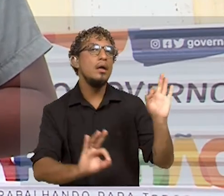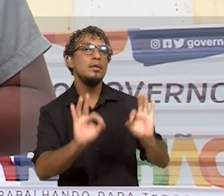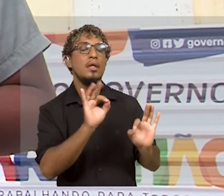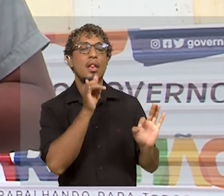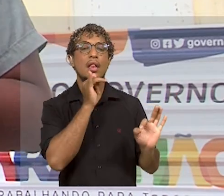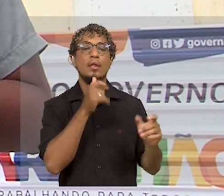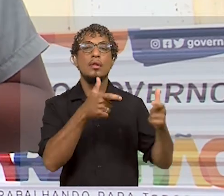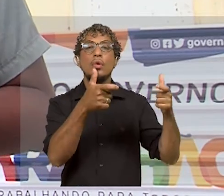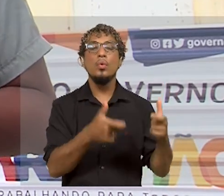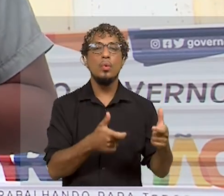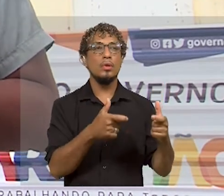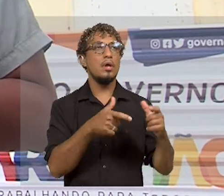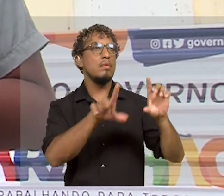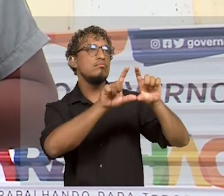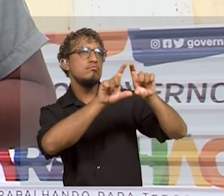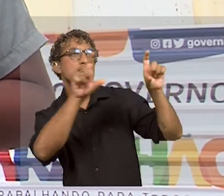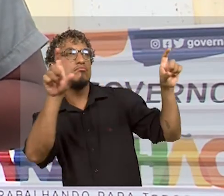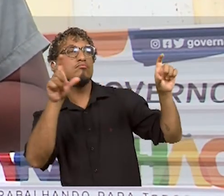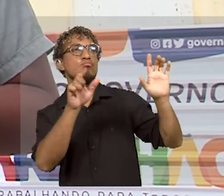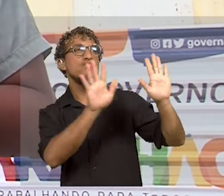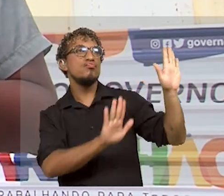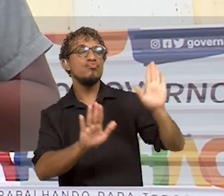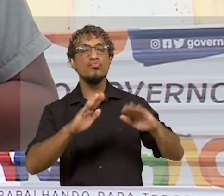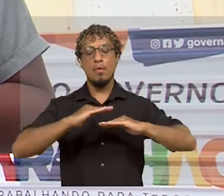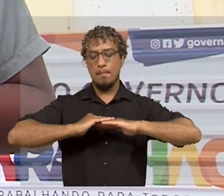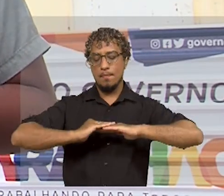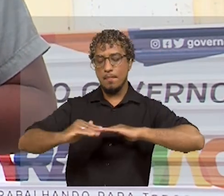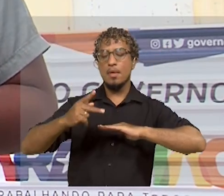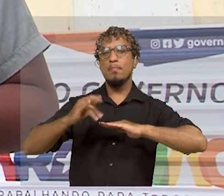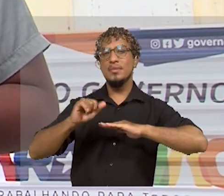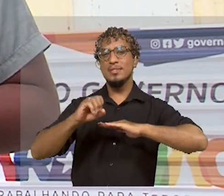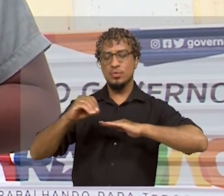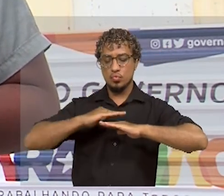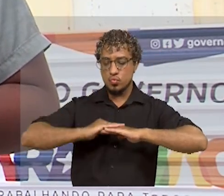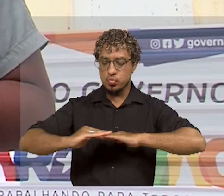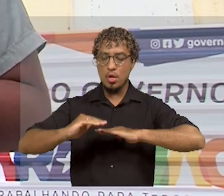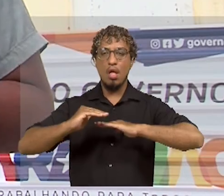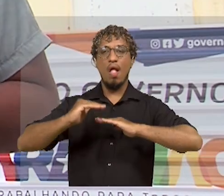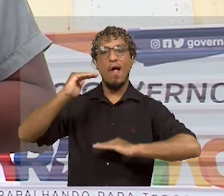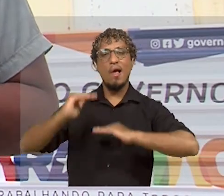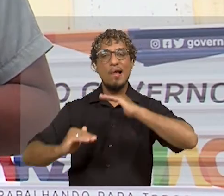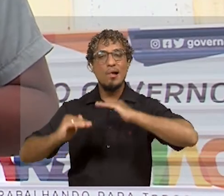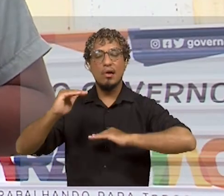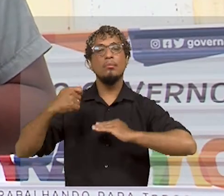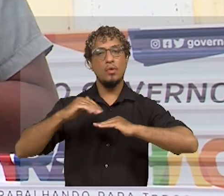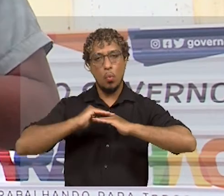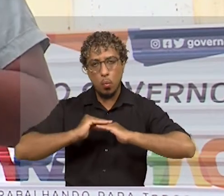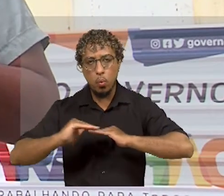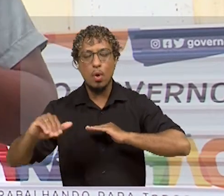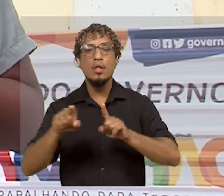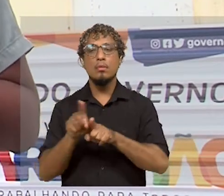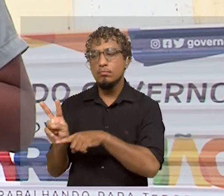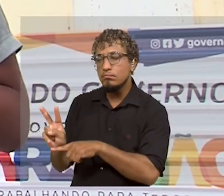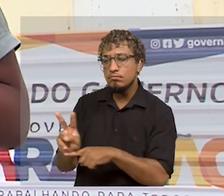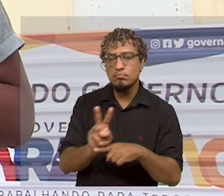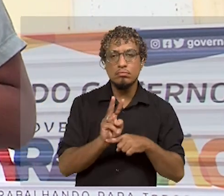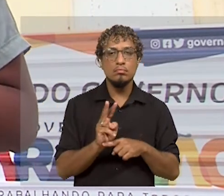rebocos internos e Fachadas o nivelamento dos Pisos que estão irregulares dentro do local e também uma revisão e manutenção